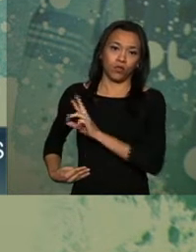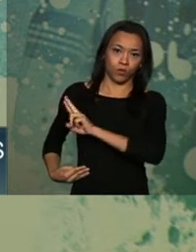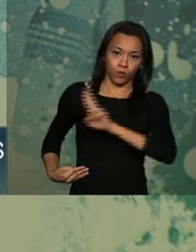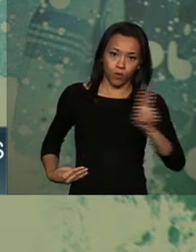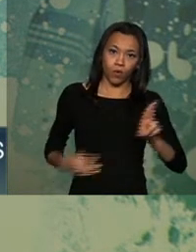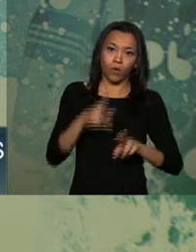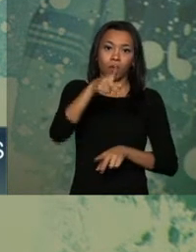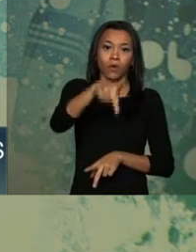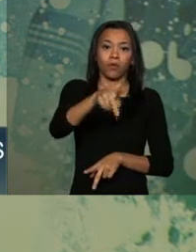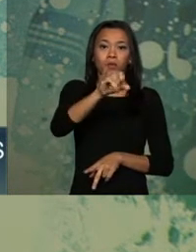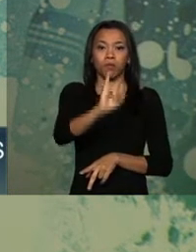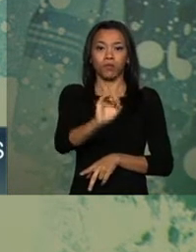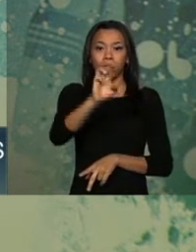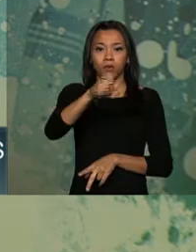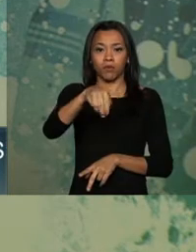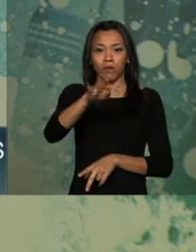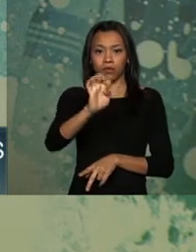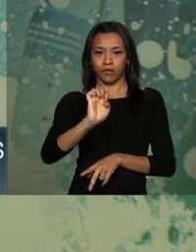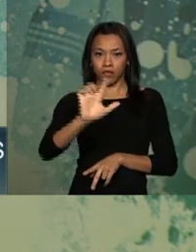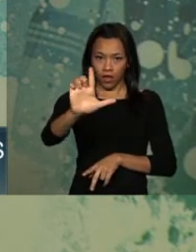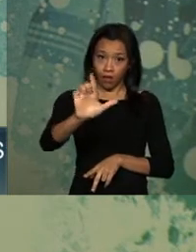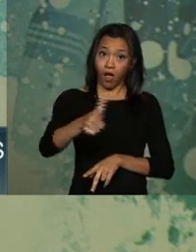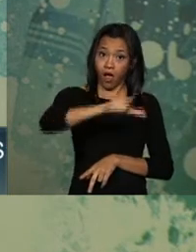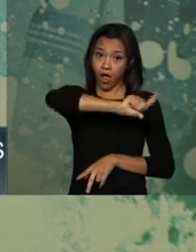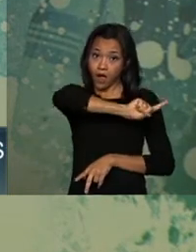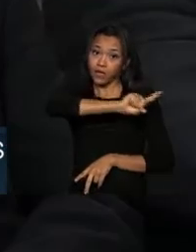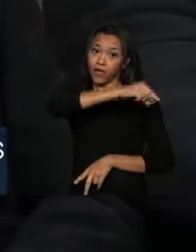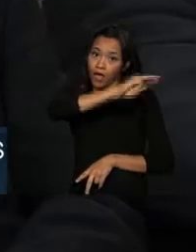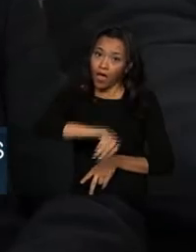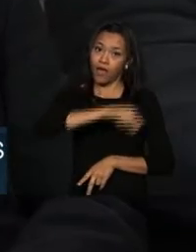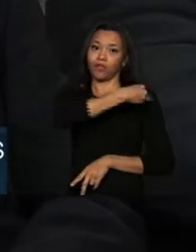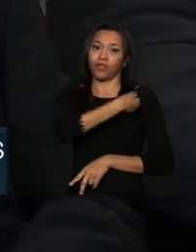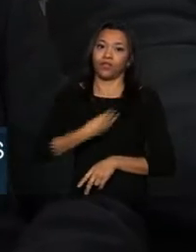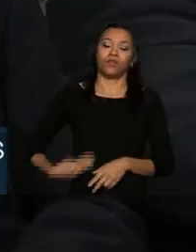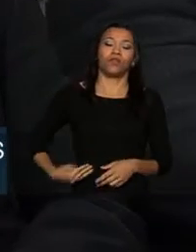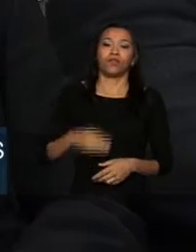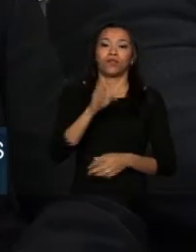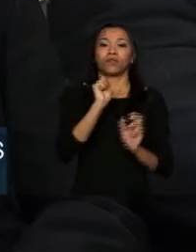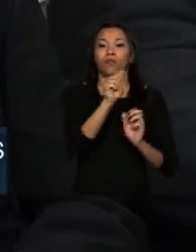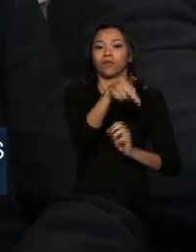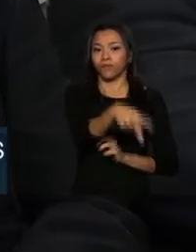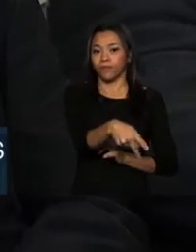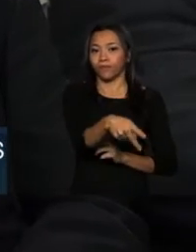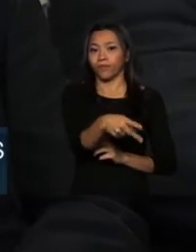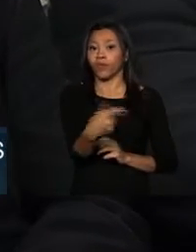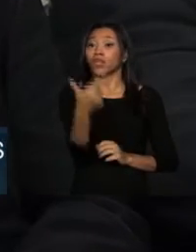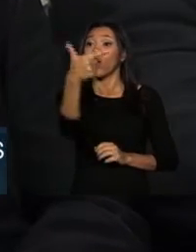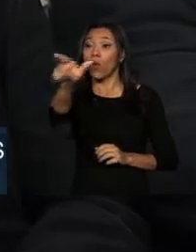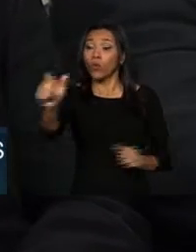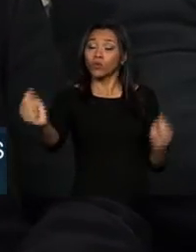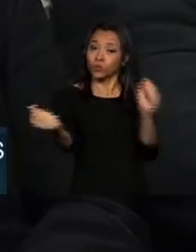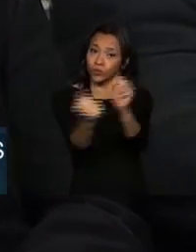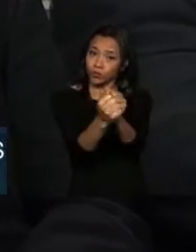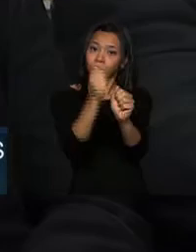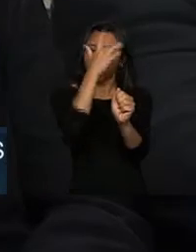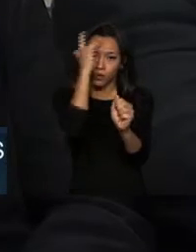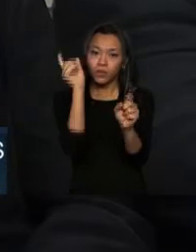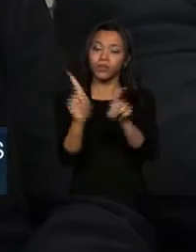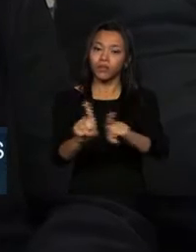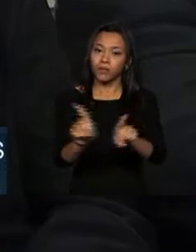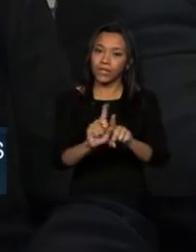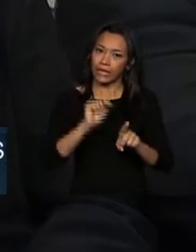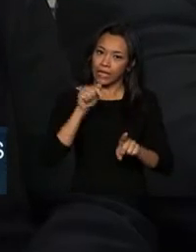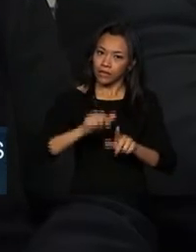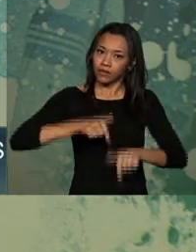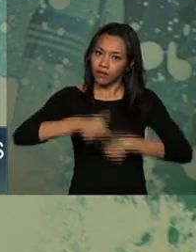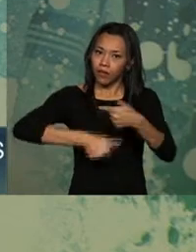era o ministro da Previdência. O Carlos Gabas estava junto nessa empreitada.